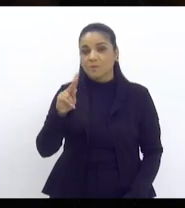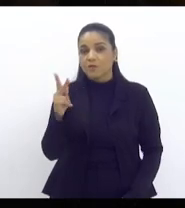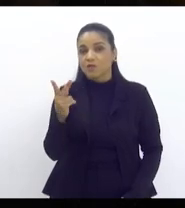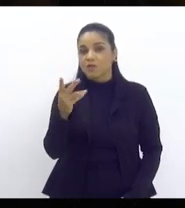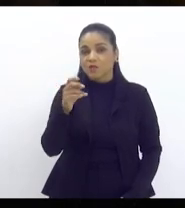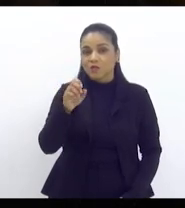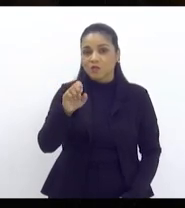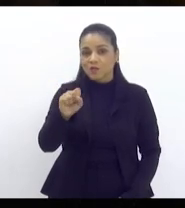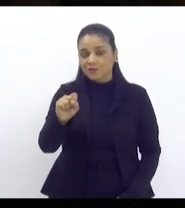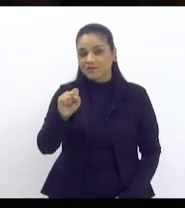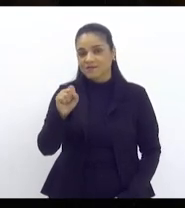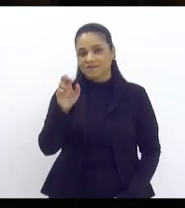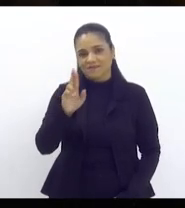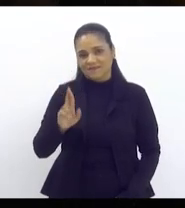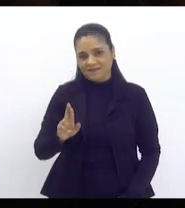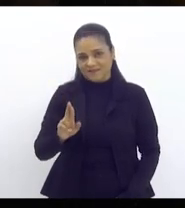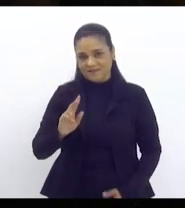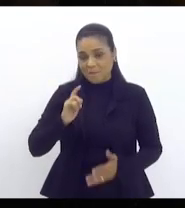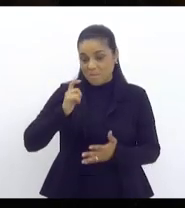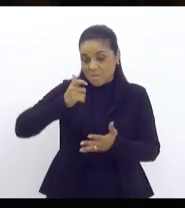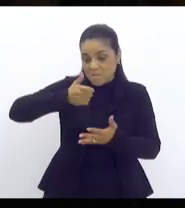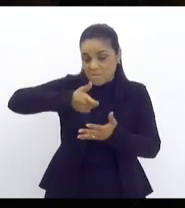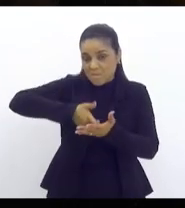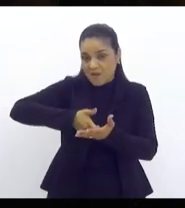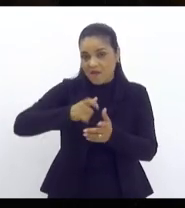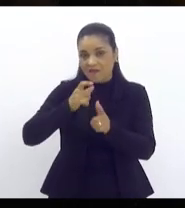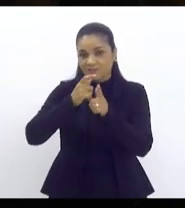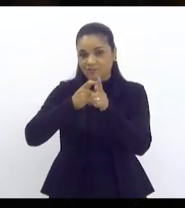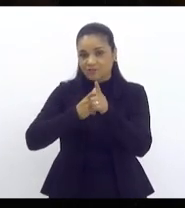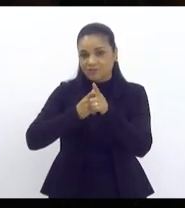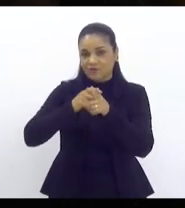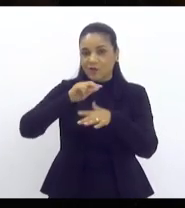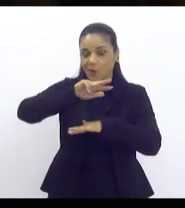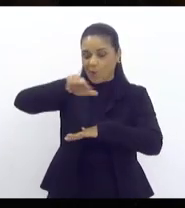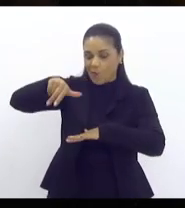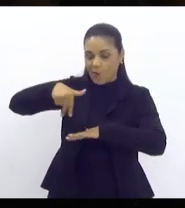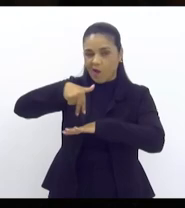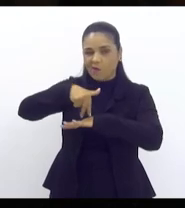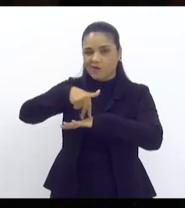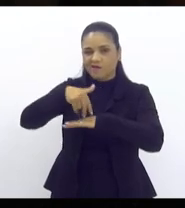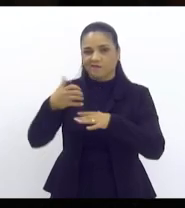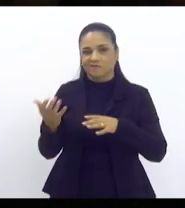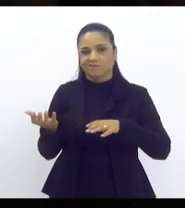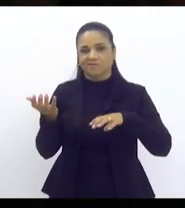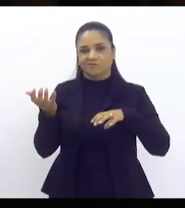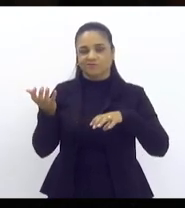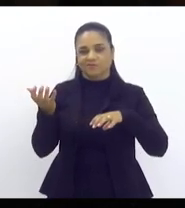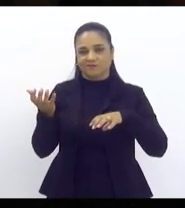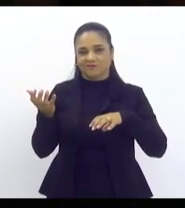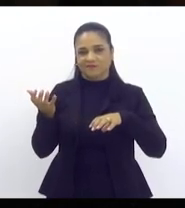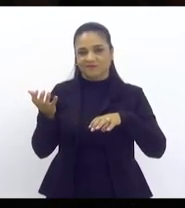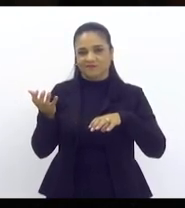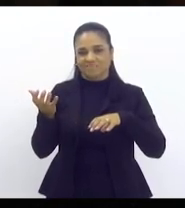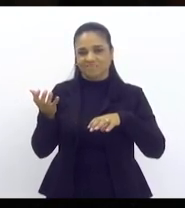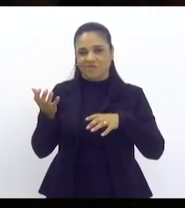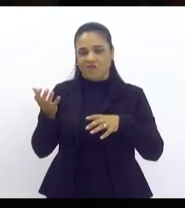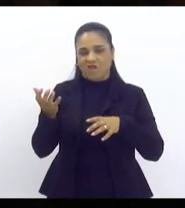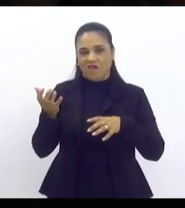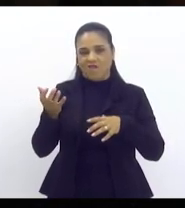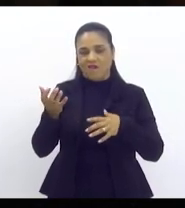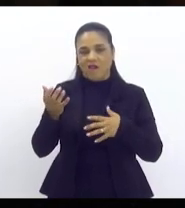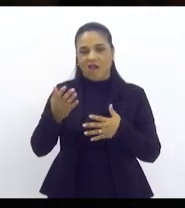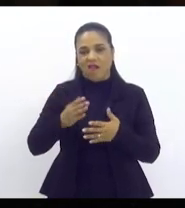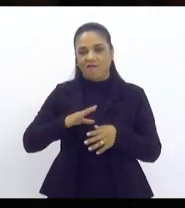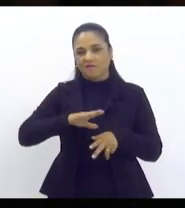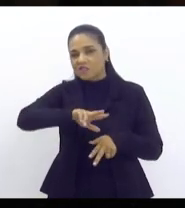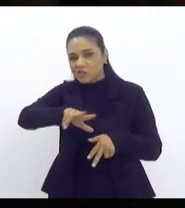reais, senhora presidente. 7 bilhões de reais a União vai extorquir o Estado